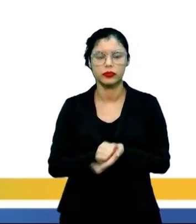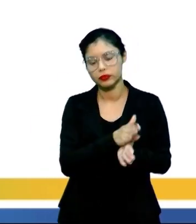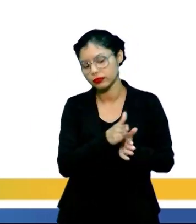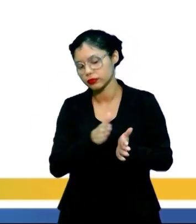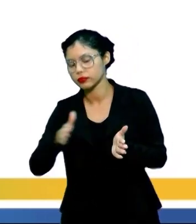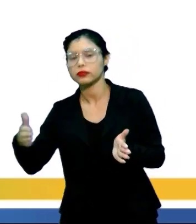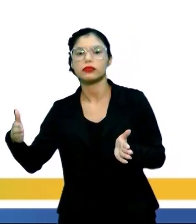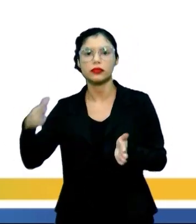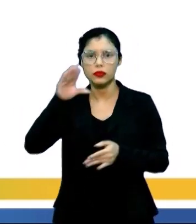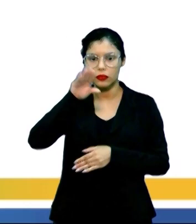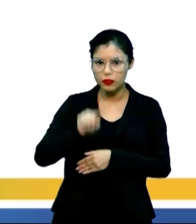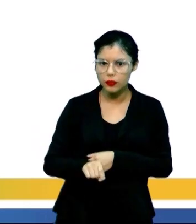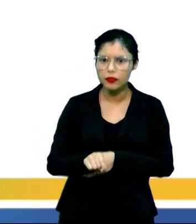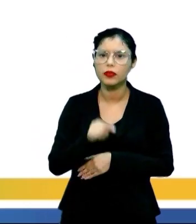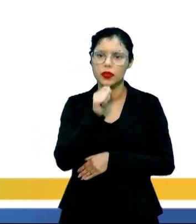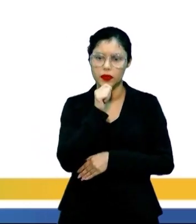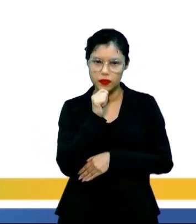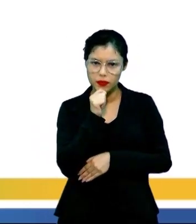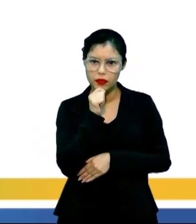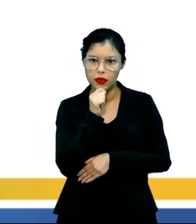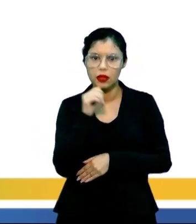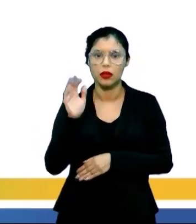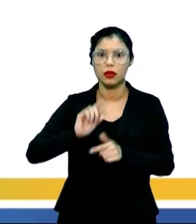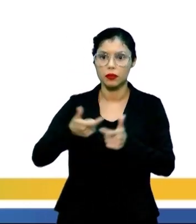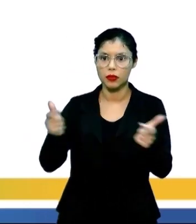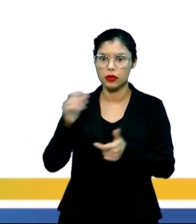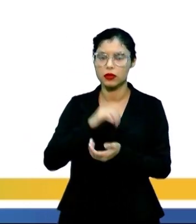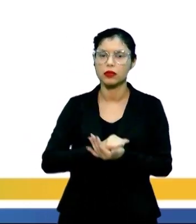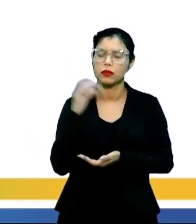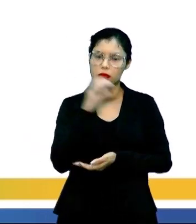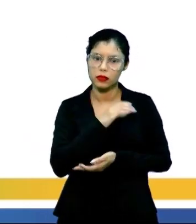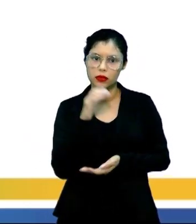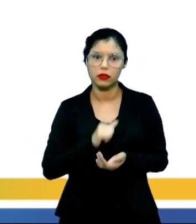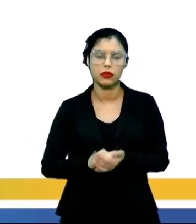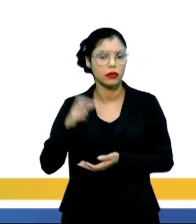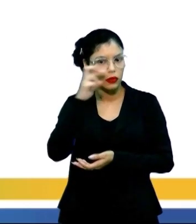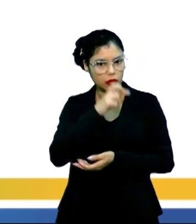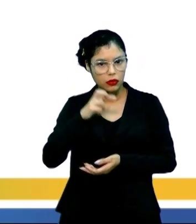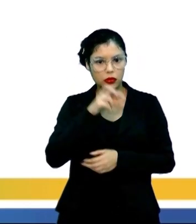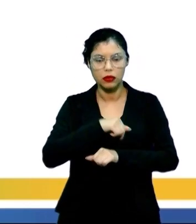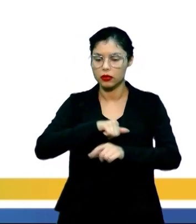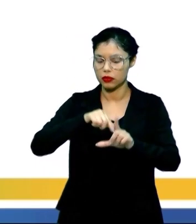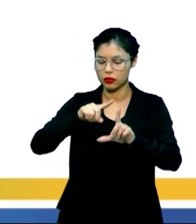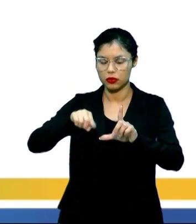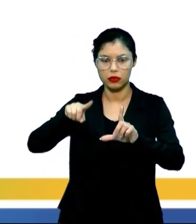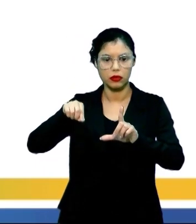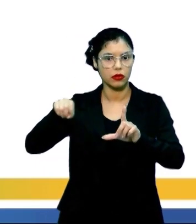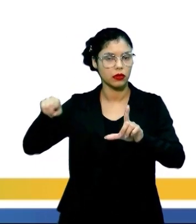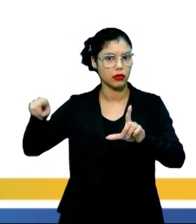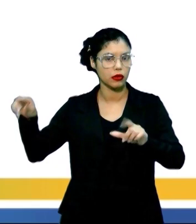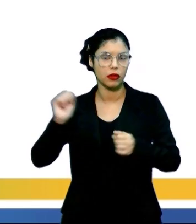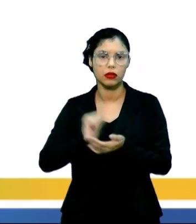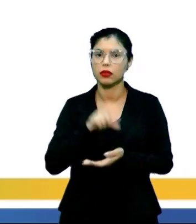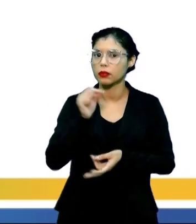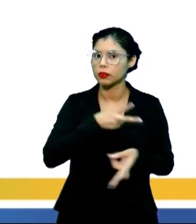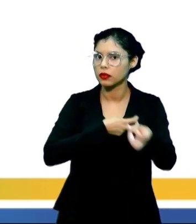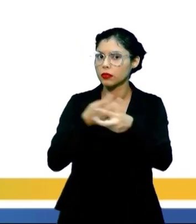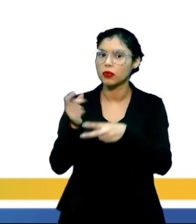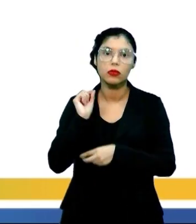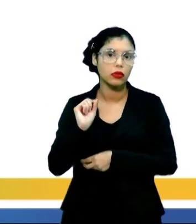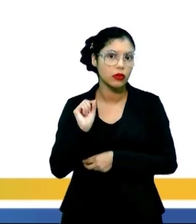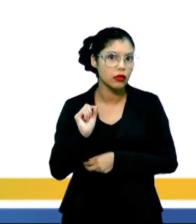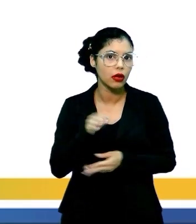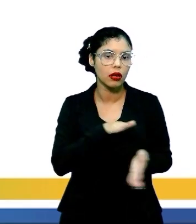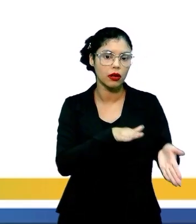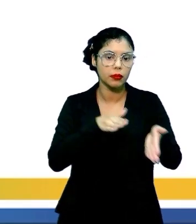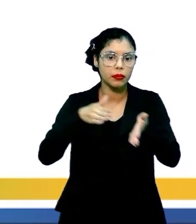velocidades baixas, tempo nas maiores velocidades, dentre outros. Analisando o gráfico, podemos perceber que essa pessoa